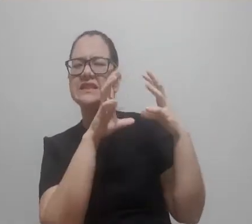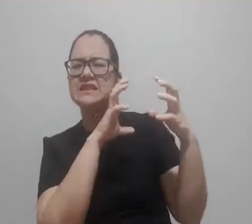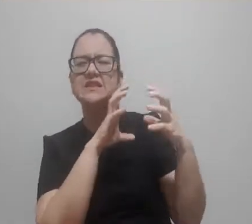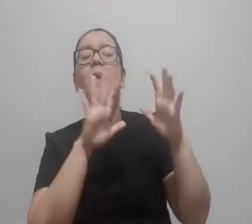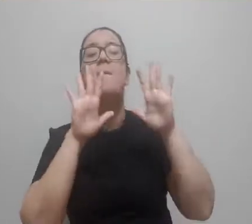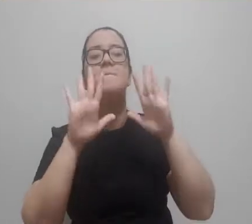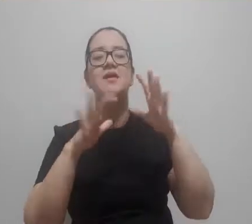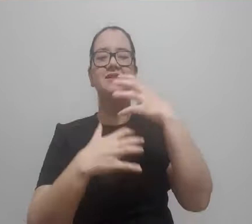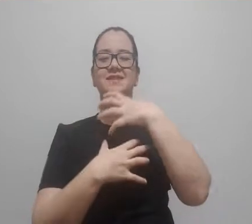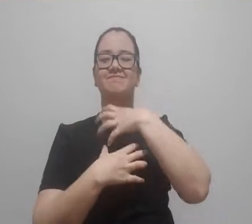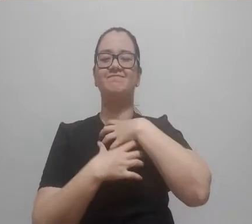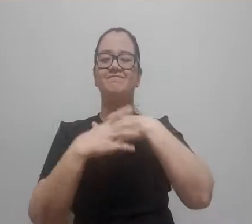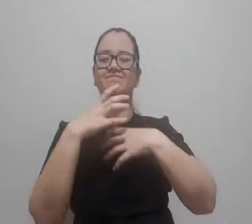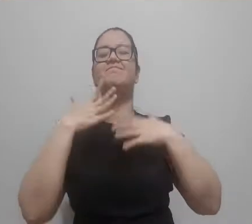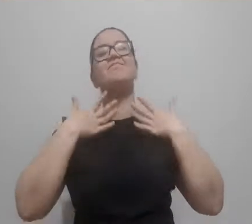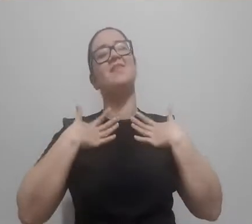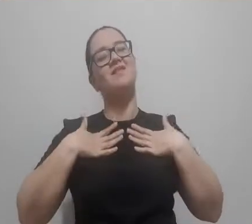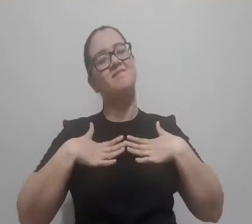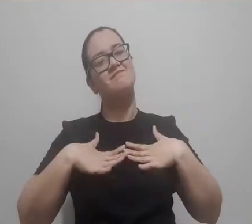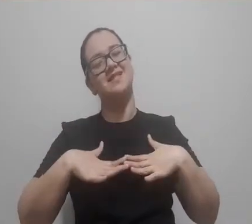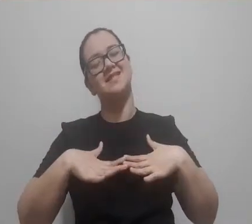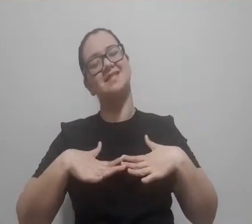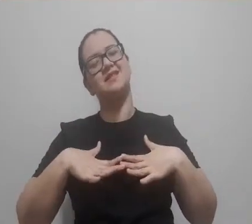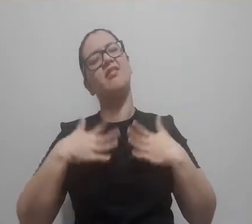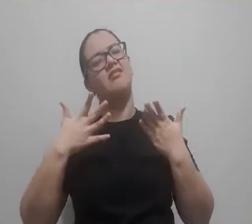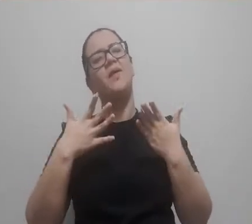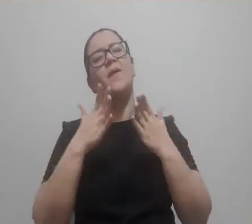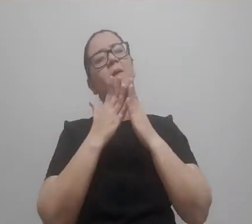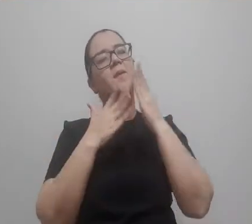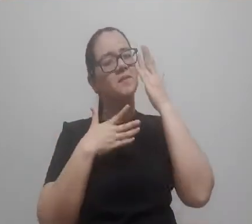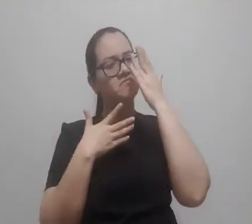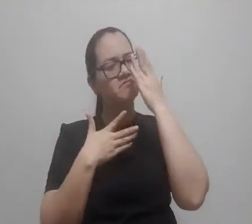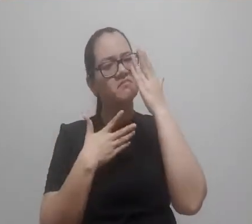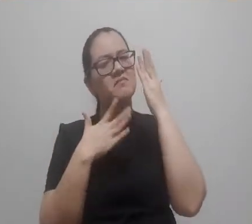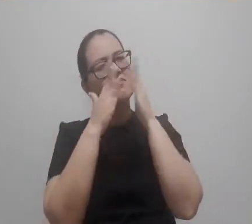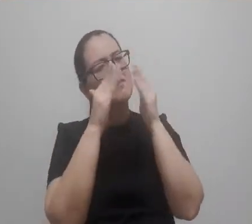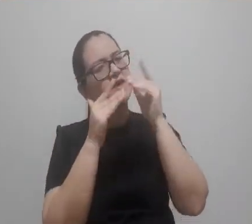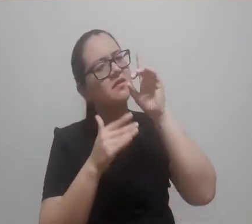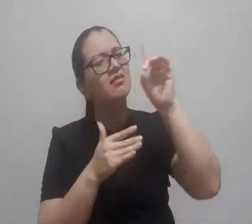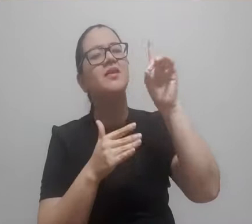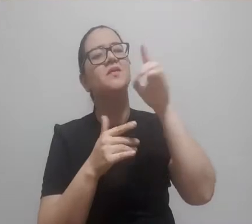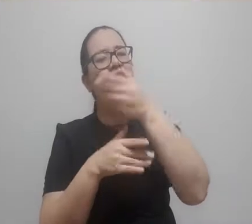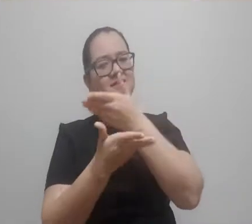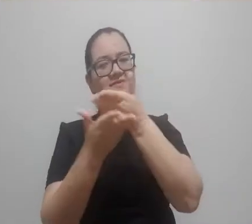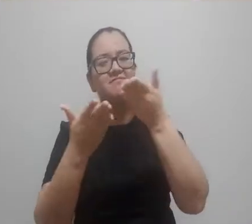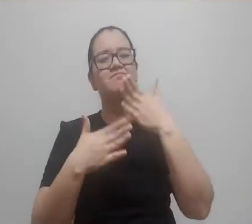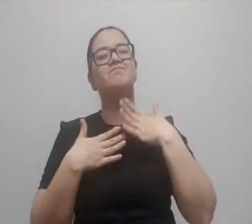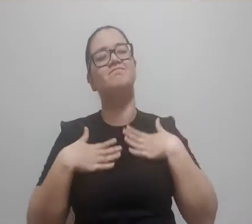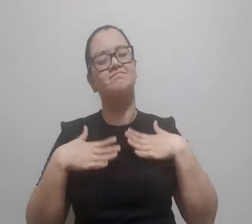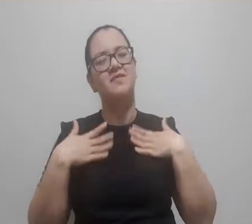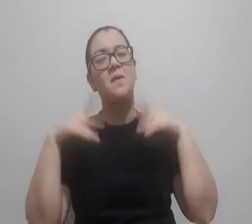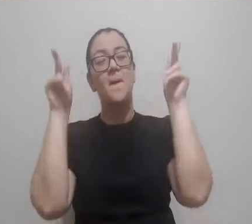Então faço o voto de que você esteja bem, desfrutando dessa paz que só o Senhor pode nos dar. É sempre